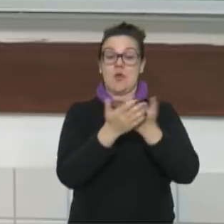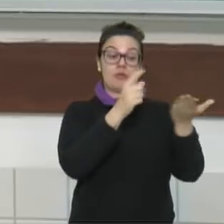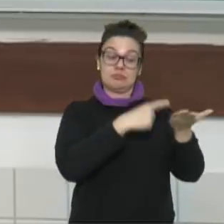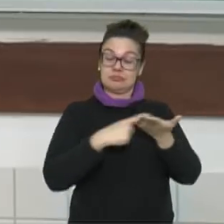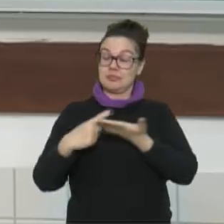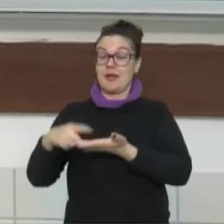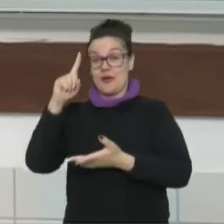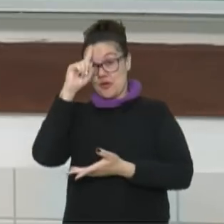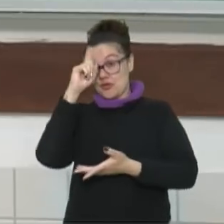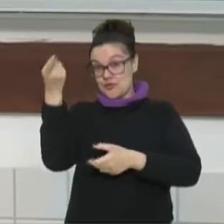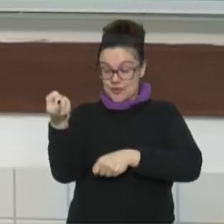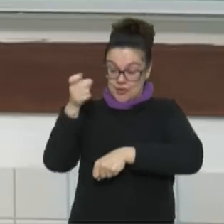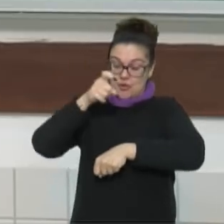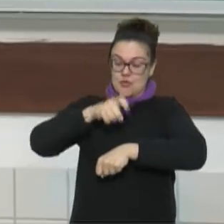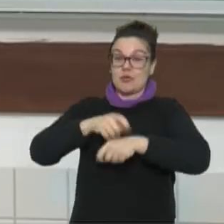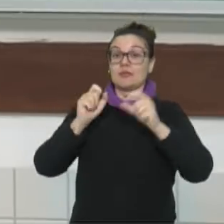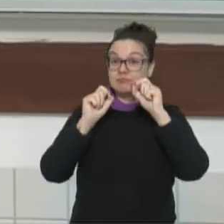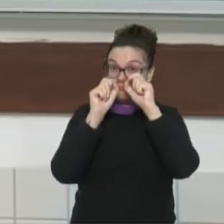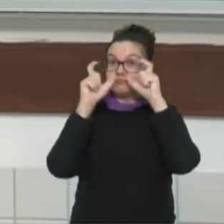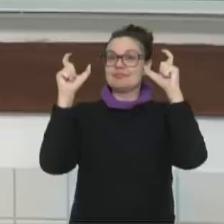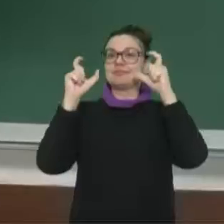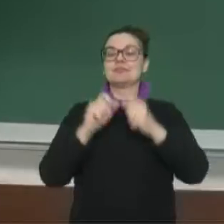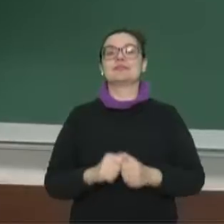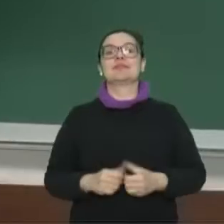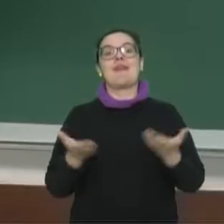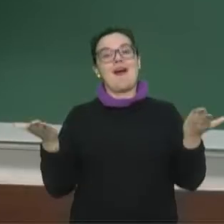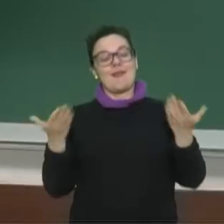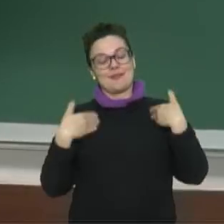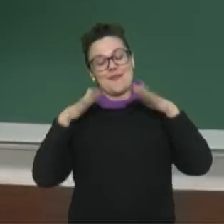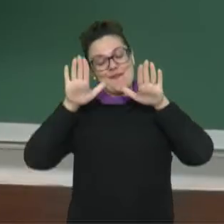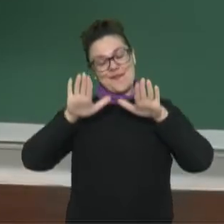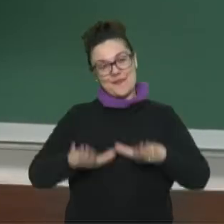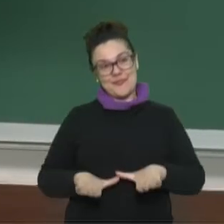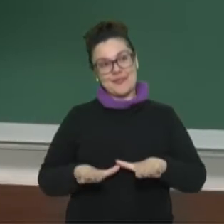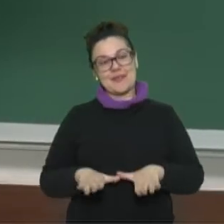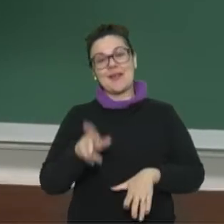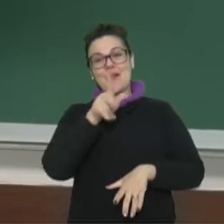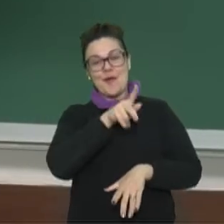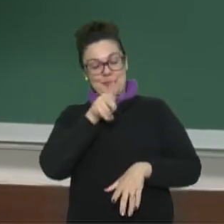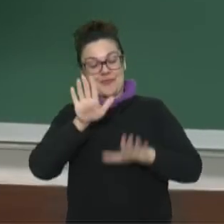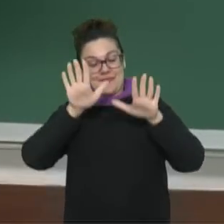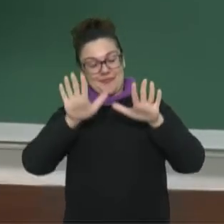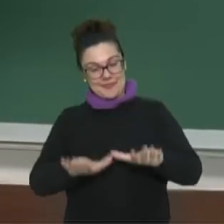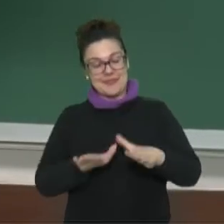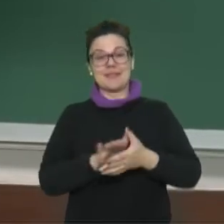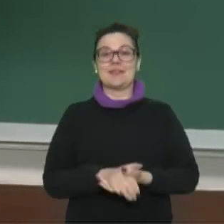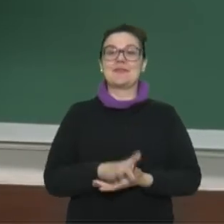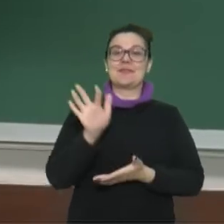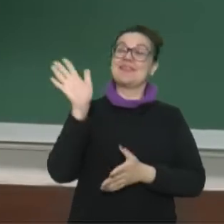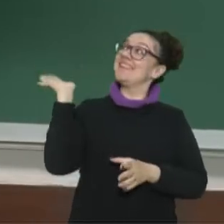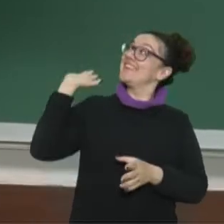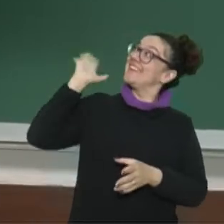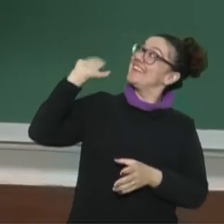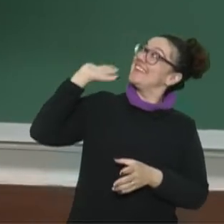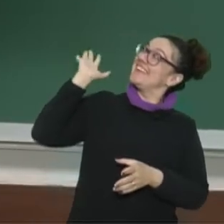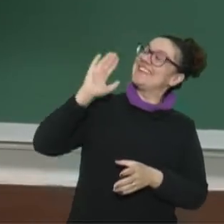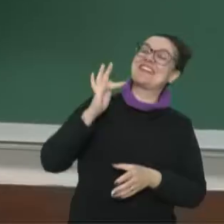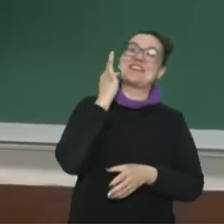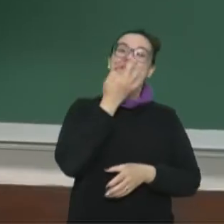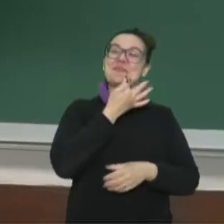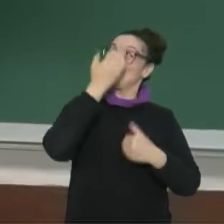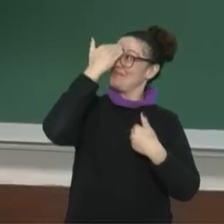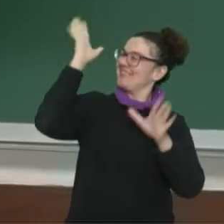e horários, então fiquem atentos, tá bom? Nós ficamos por aqui, né? A prof. Rutineia fica aqui, a Francis também.